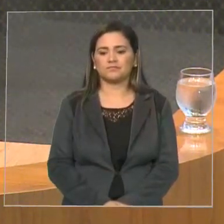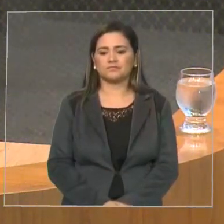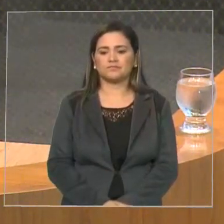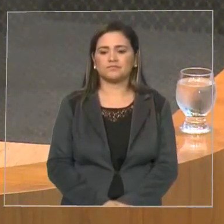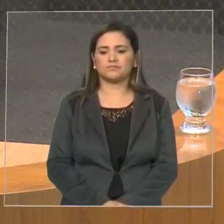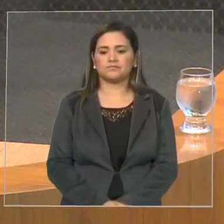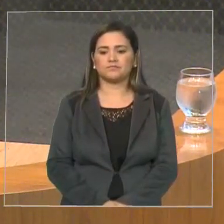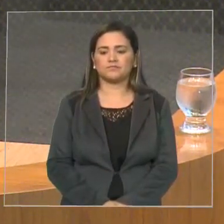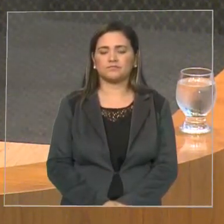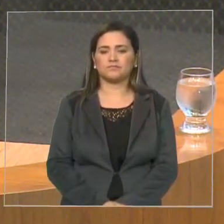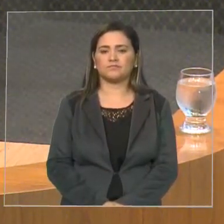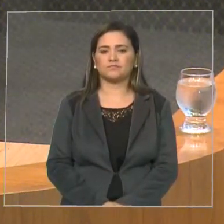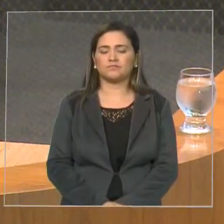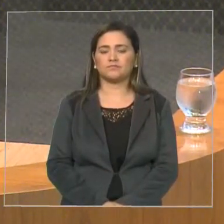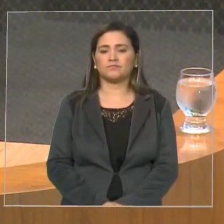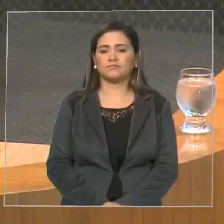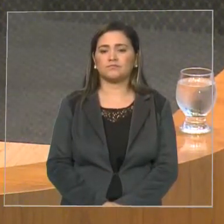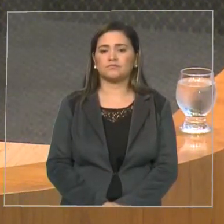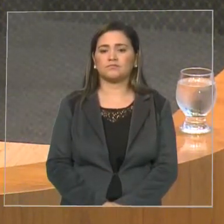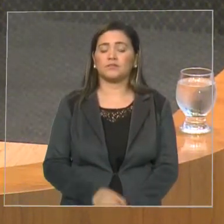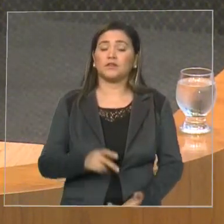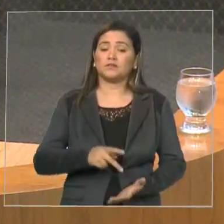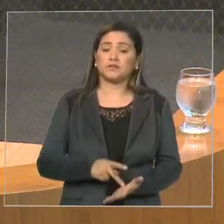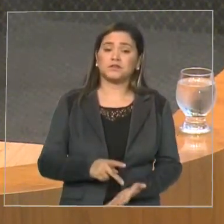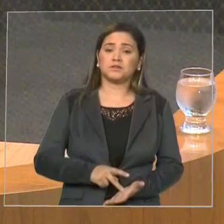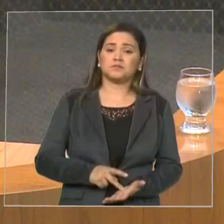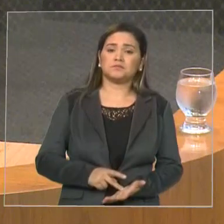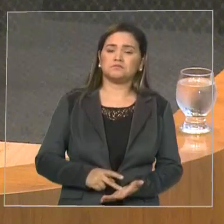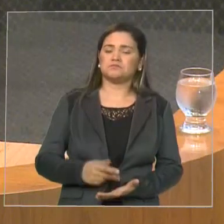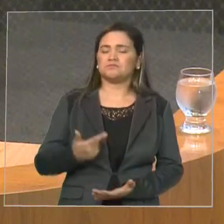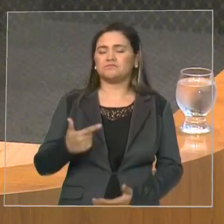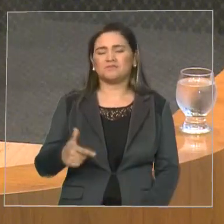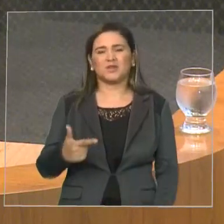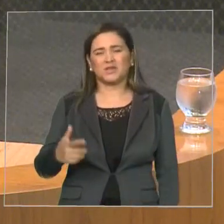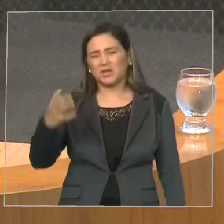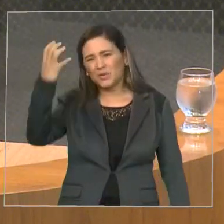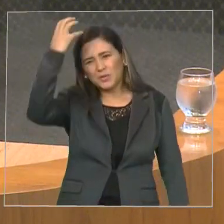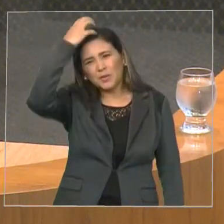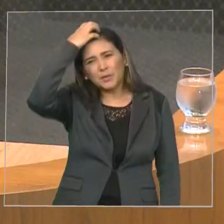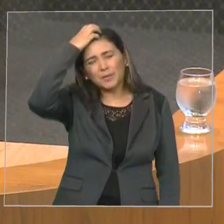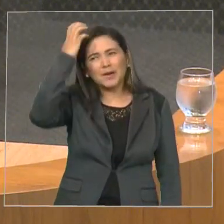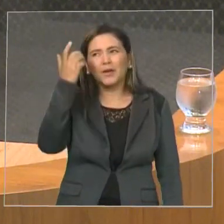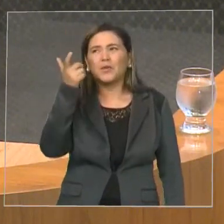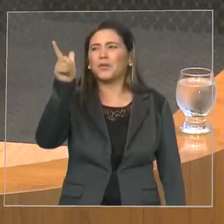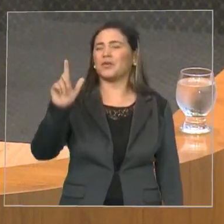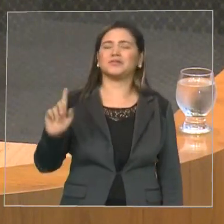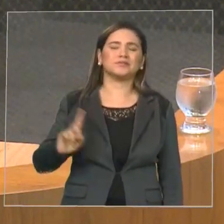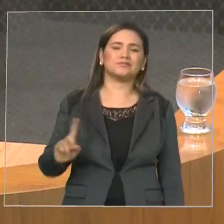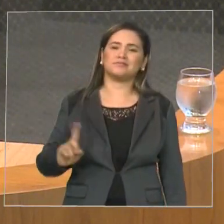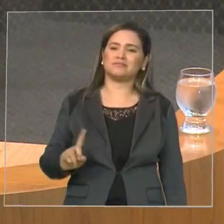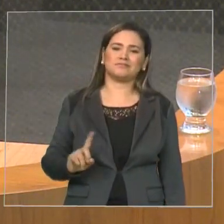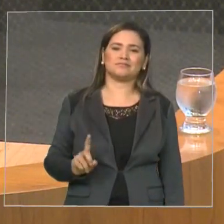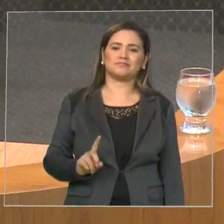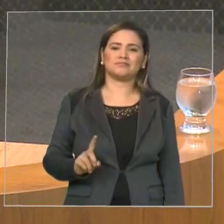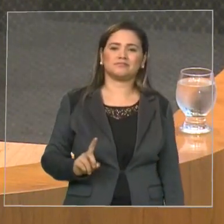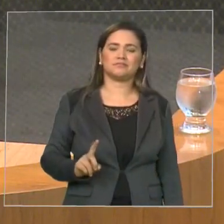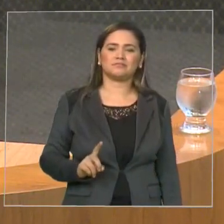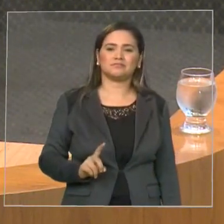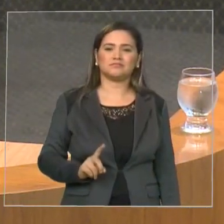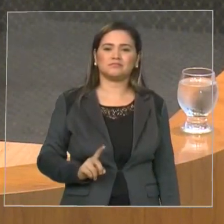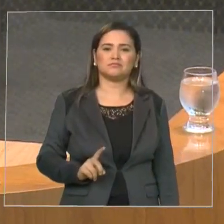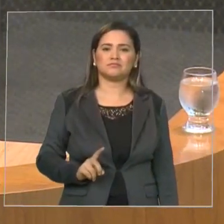A verdade é que não tem mais a quem culpar. Quando a máscara cai, deputado Wellington, aí a pessoa